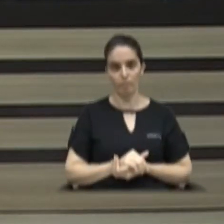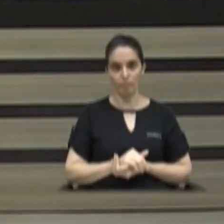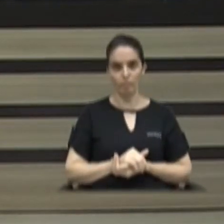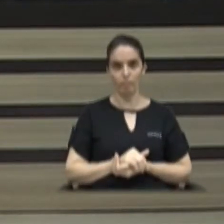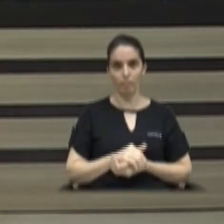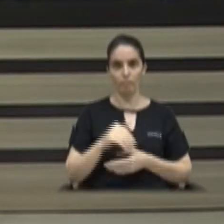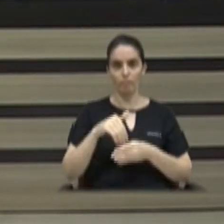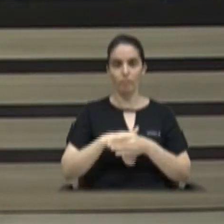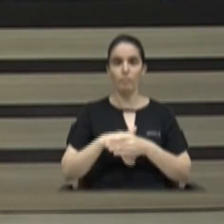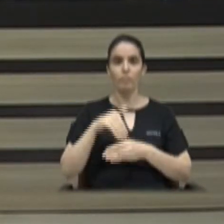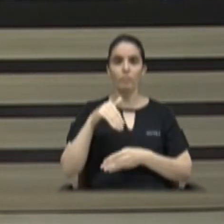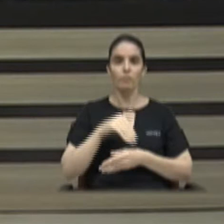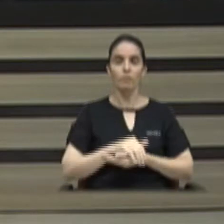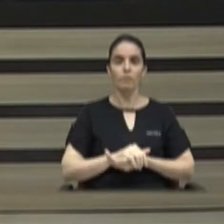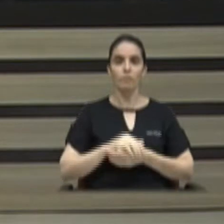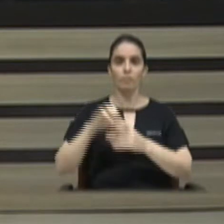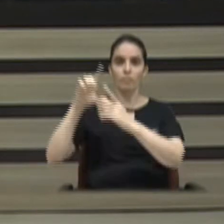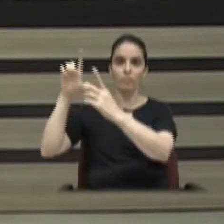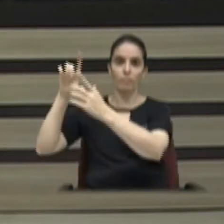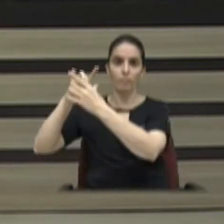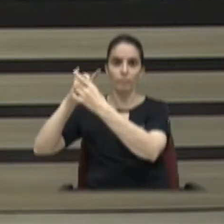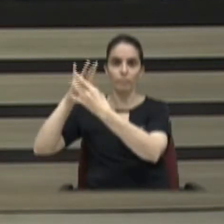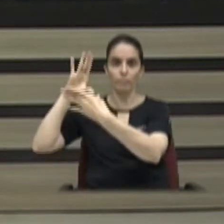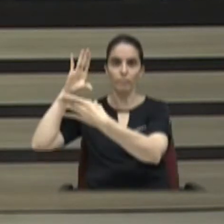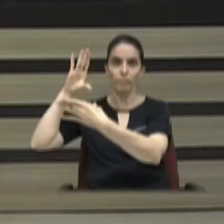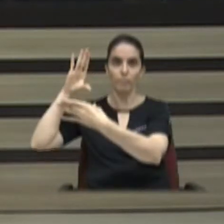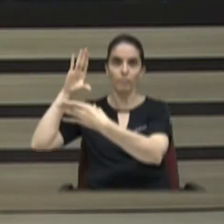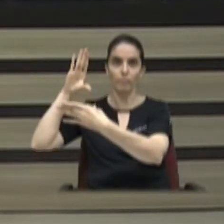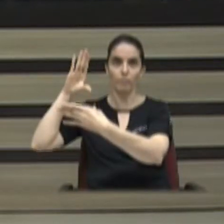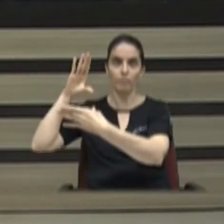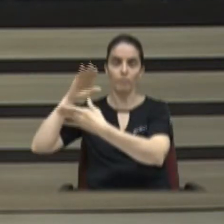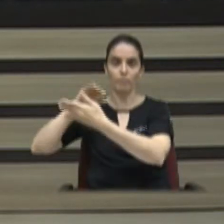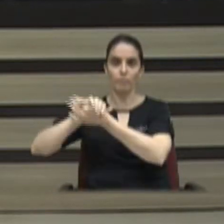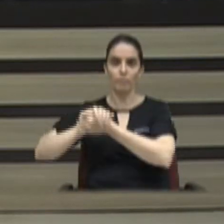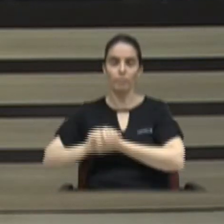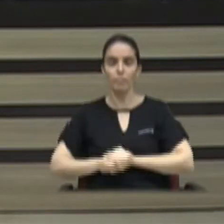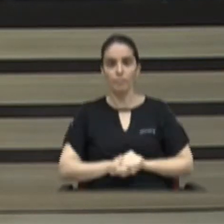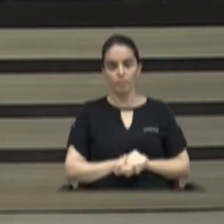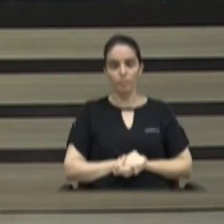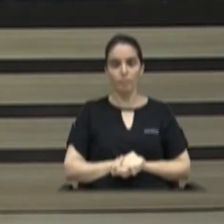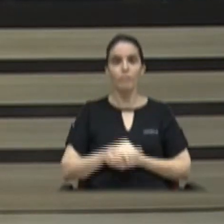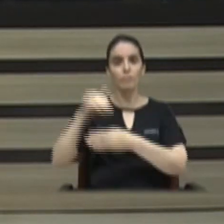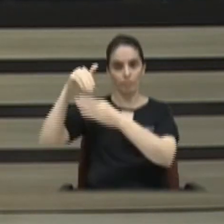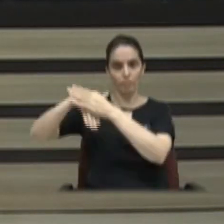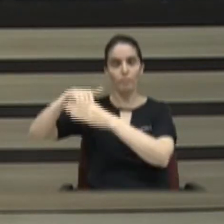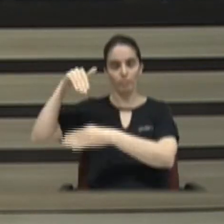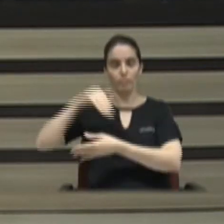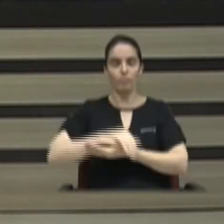vai à votação. E o painel de votação, ele está aberto.